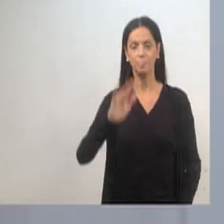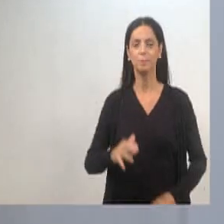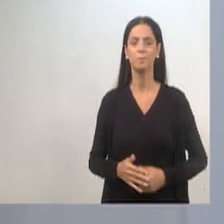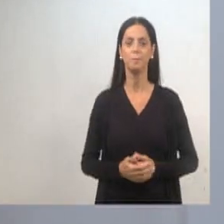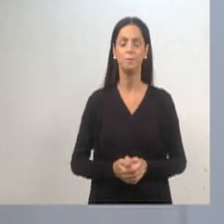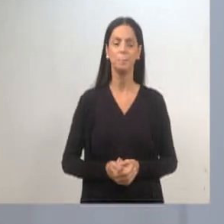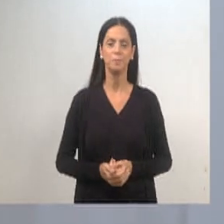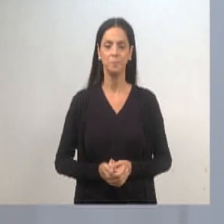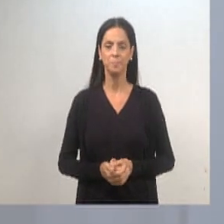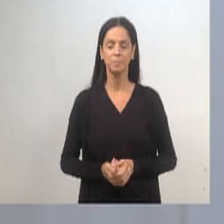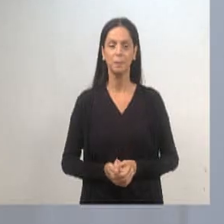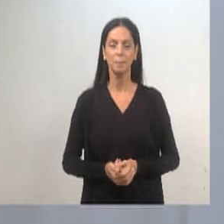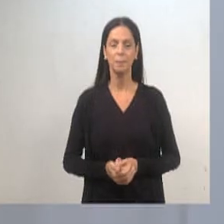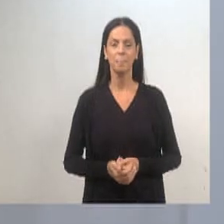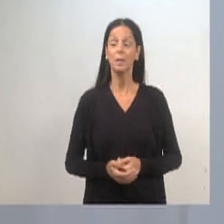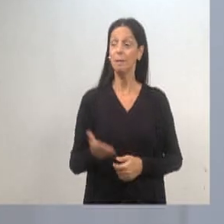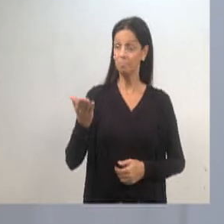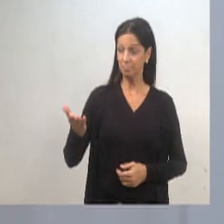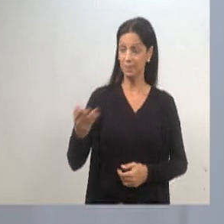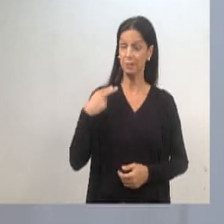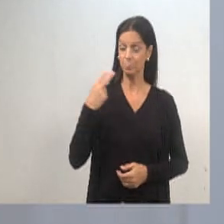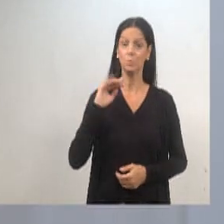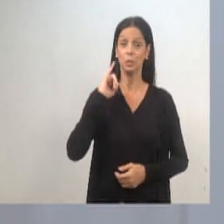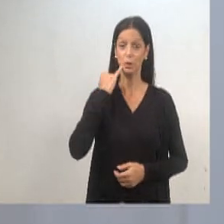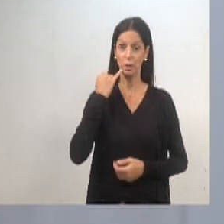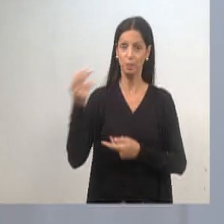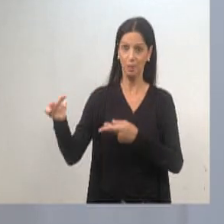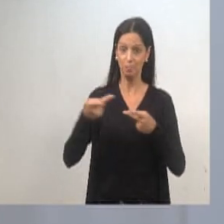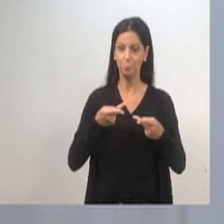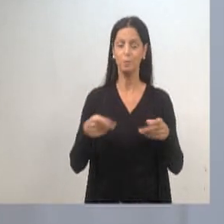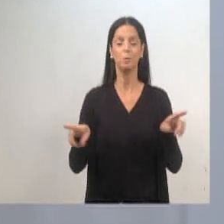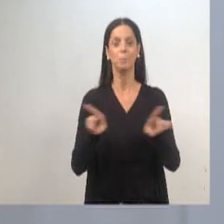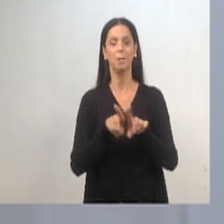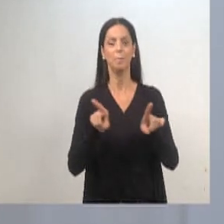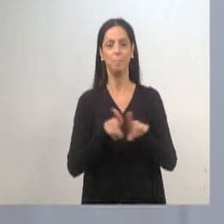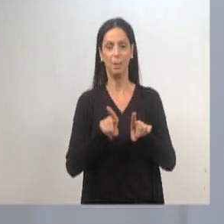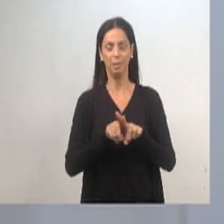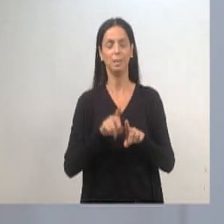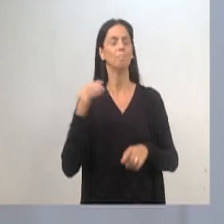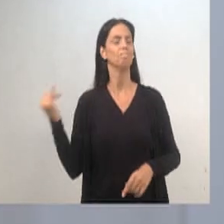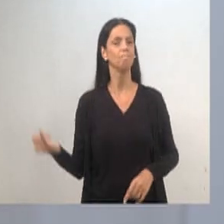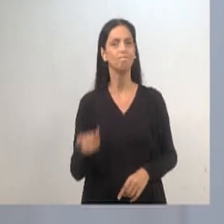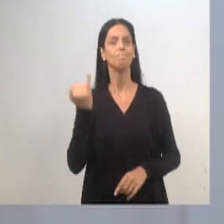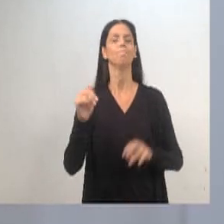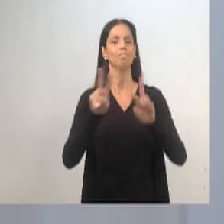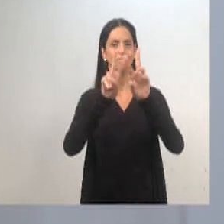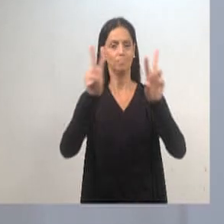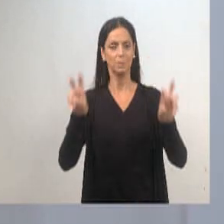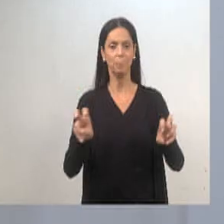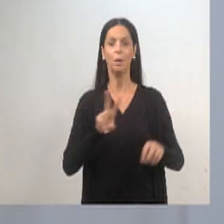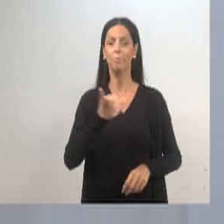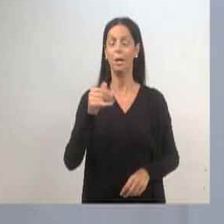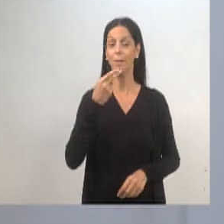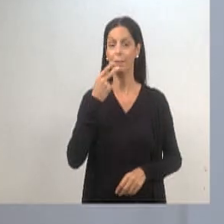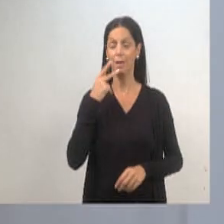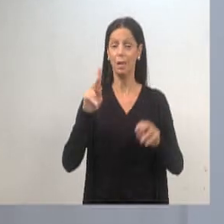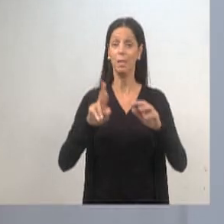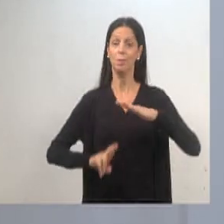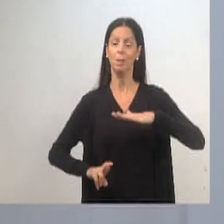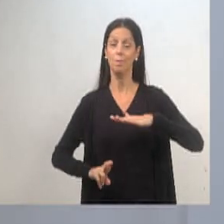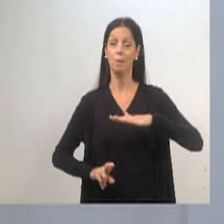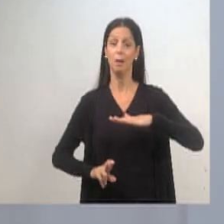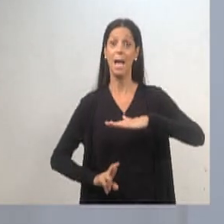inclusive o vereador Jean Volpato. Queria convidá-lo também, esses temas aqui de extrema importância, tá? A gente vai falar sobre o recorde de